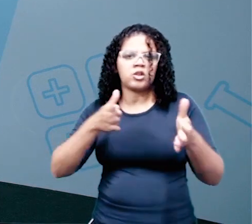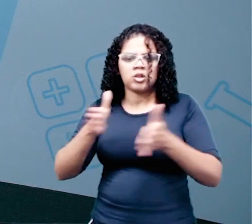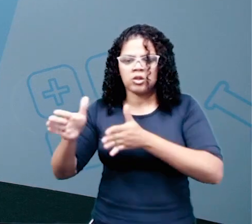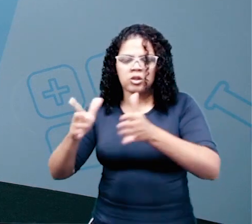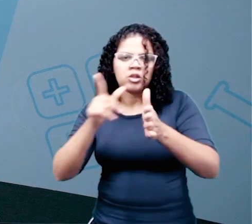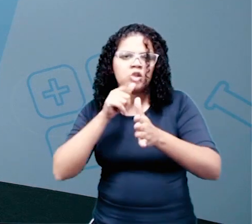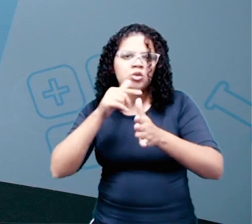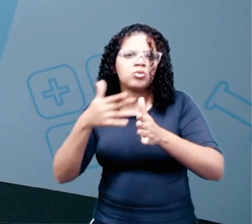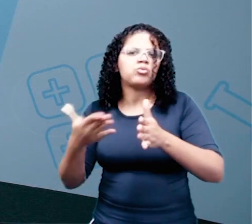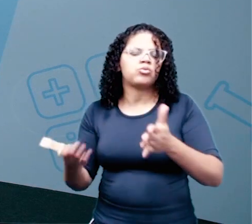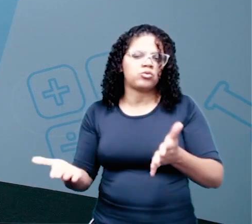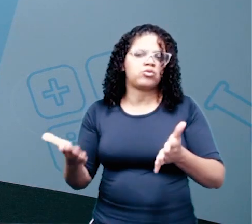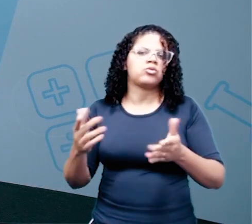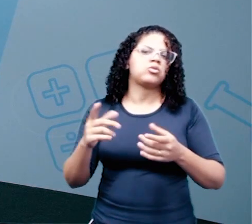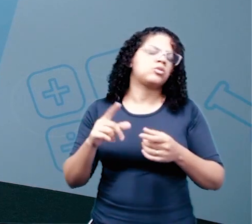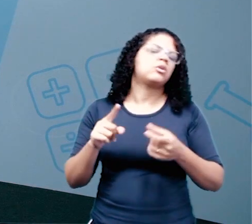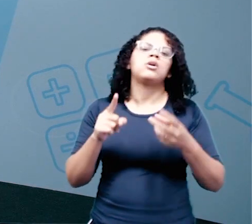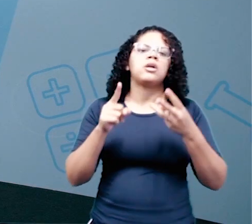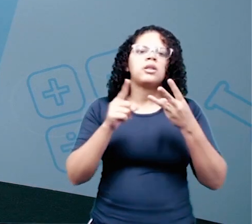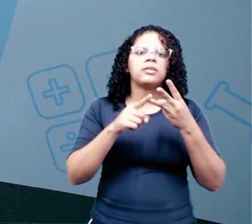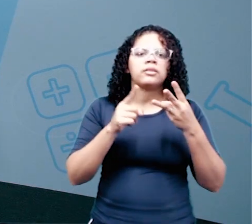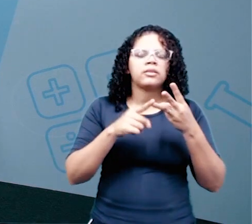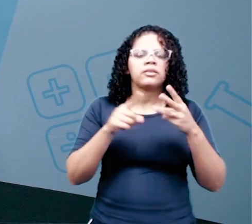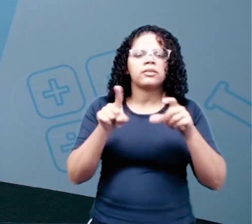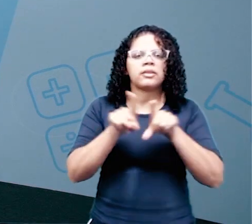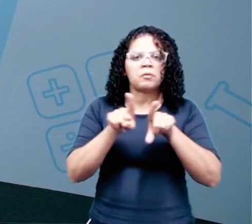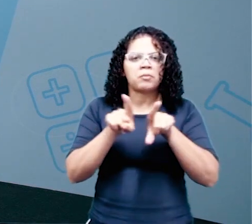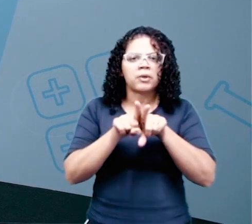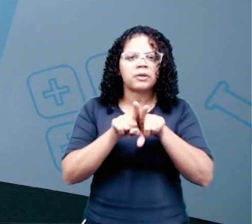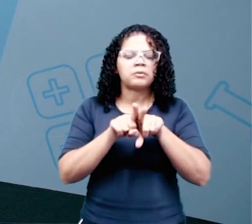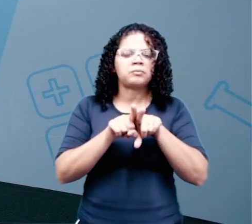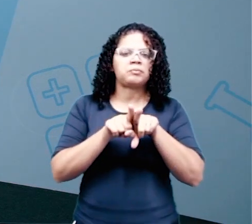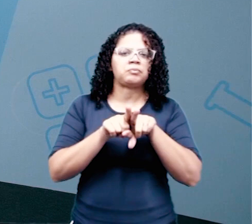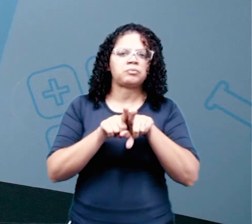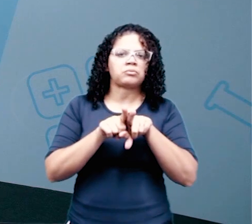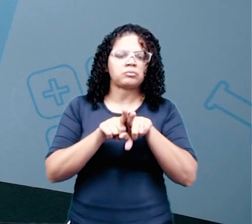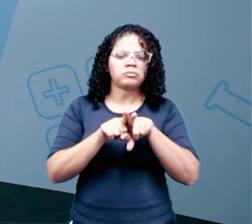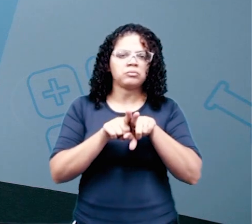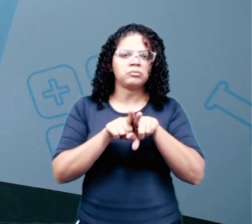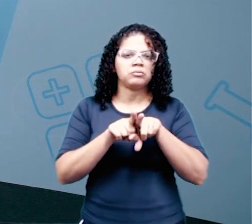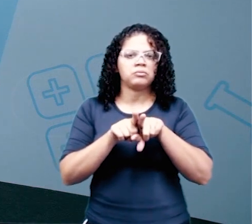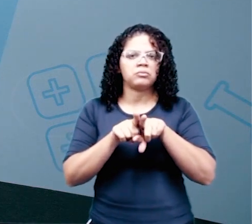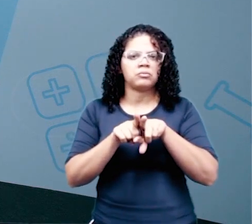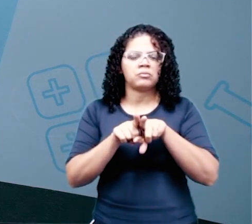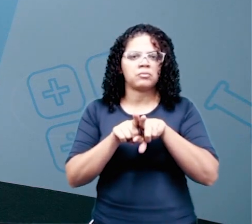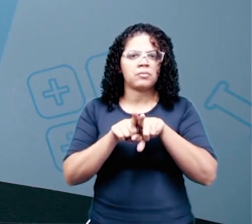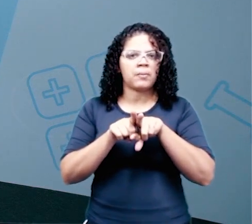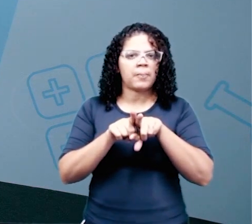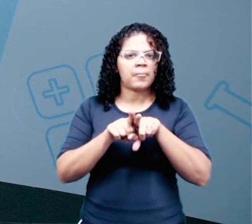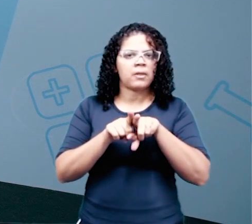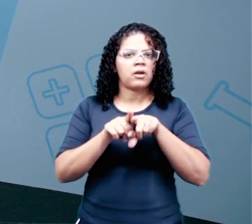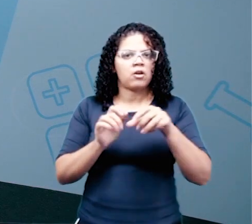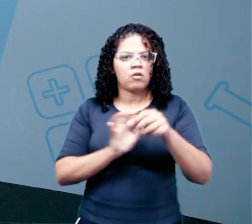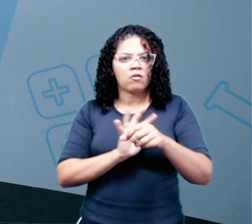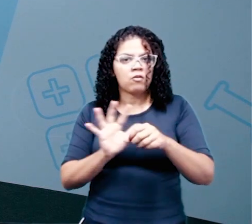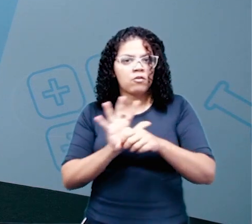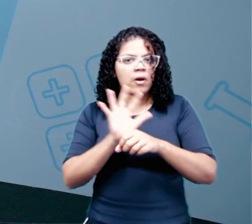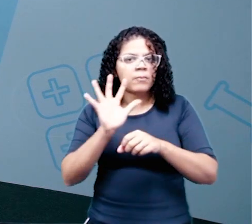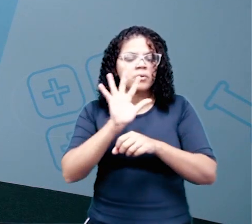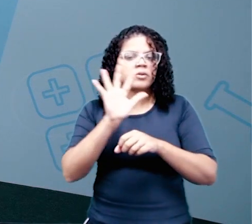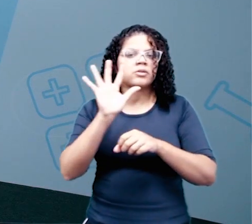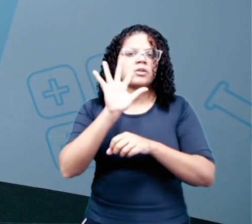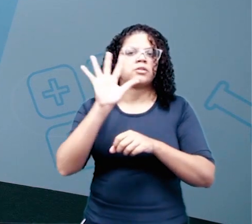e lagos. Já falou também da parte de vaporização, que é quando